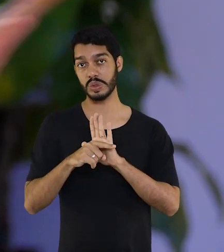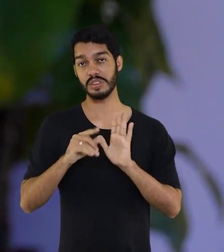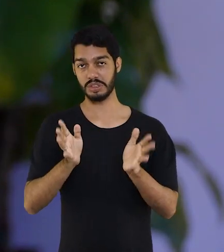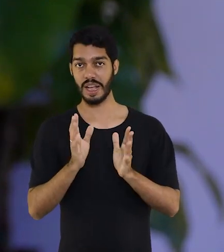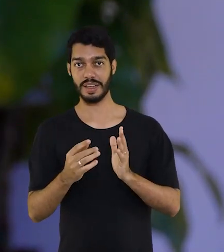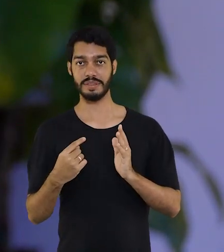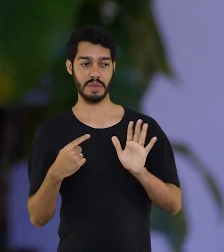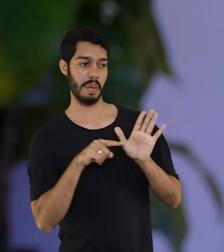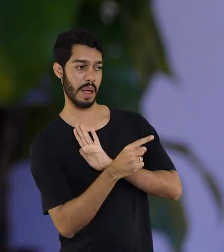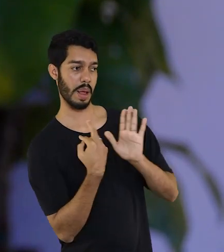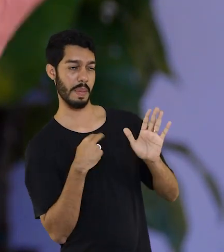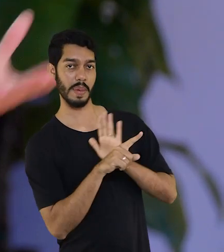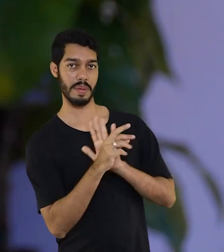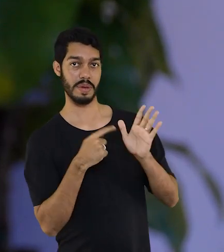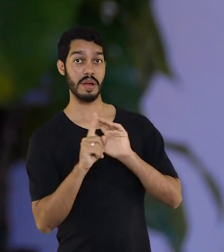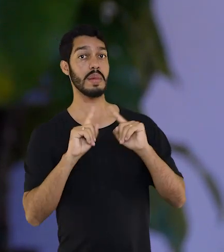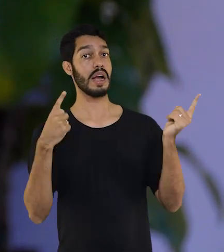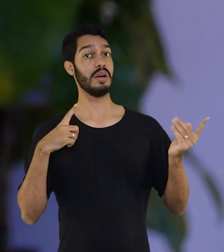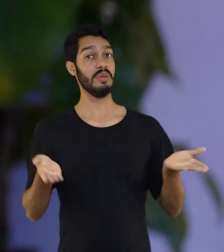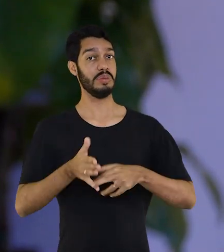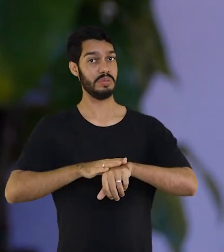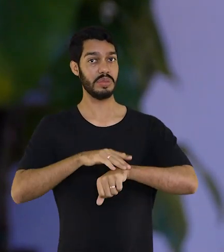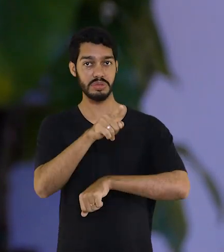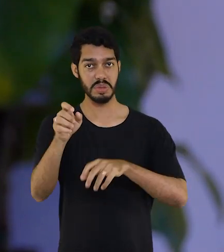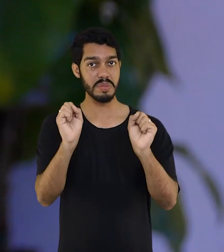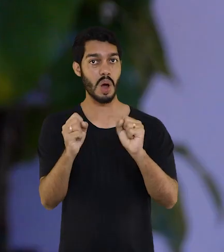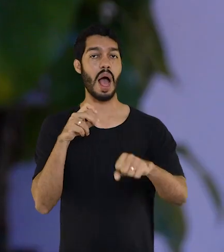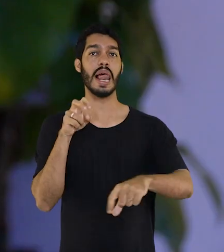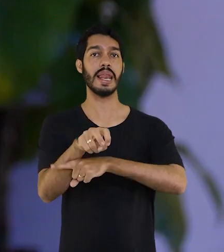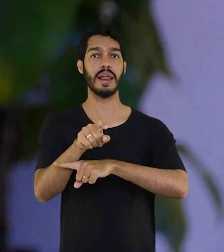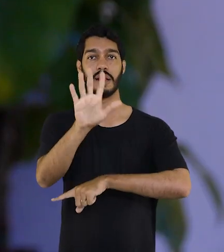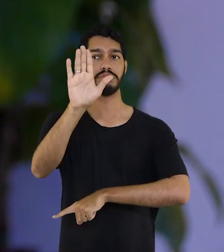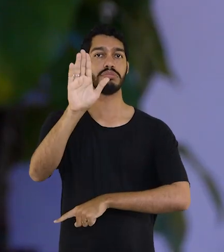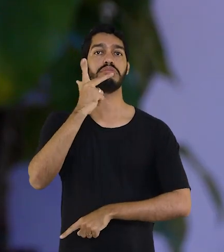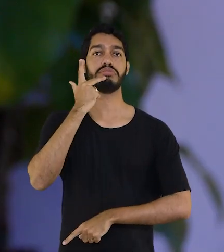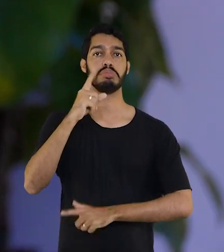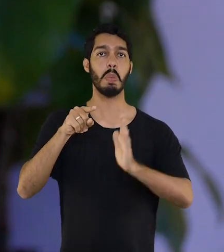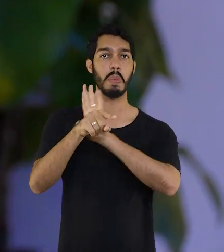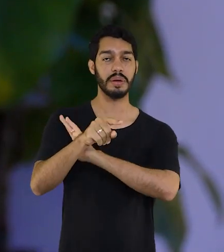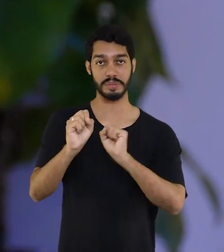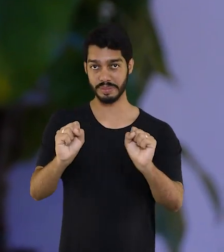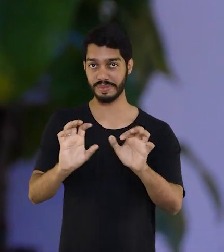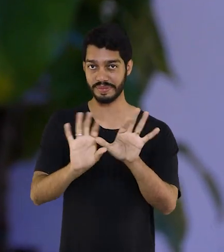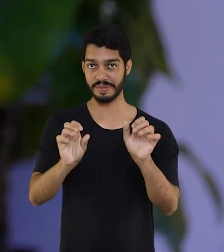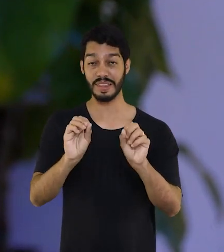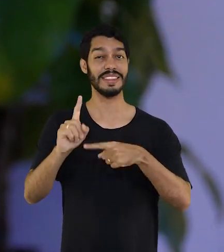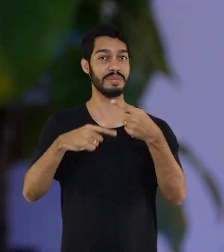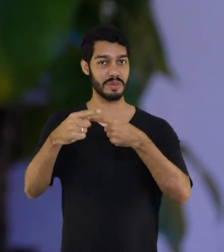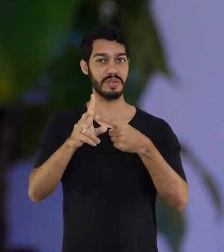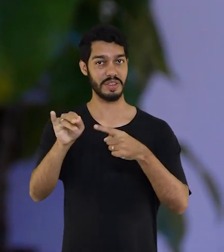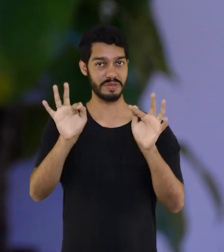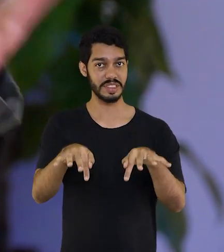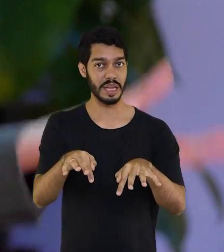Temos algumas perguntas que vamos nos fazer, mas também queria deixar esse espaço aberto para que vocês nos interrompam a qualquer momento para fazerem as próprias